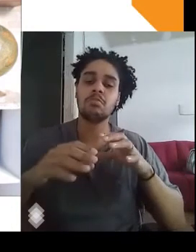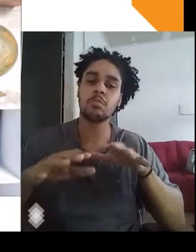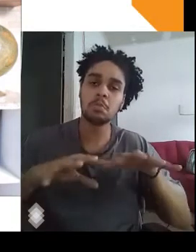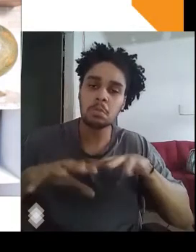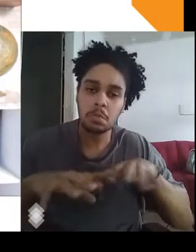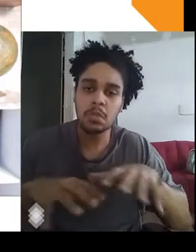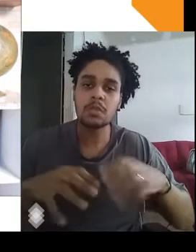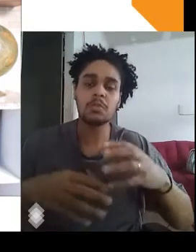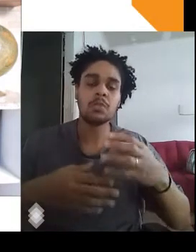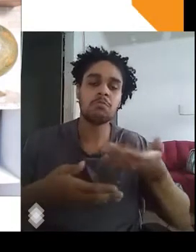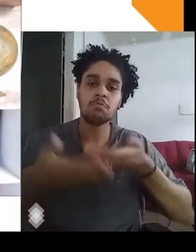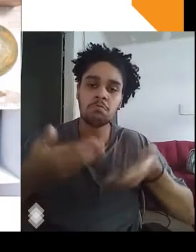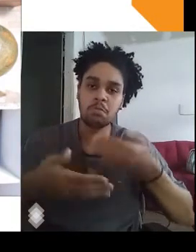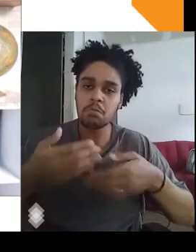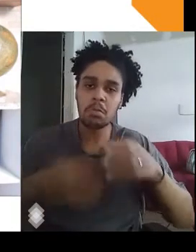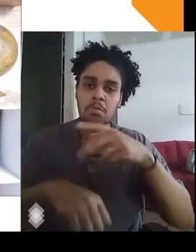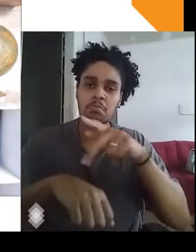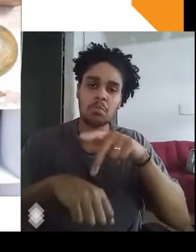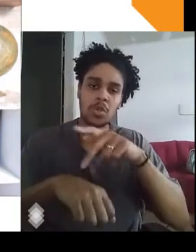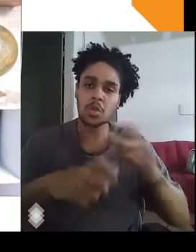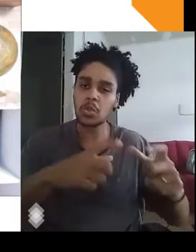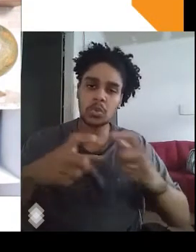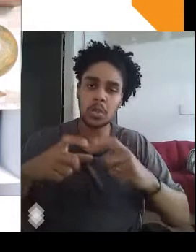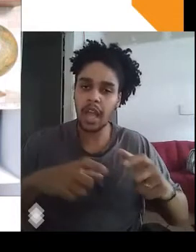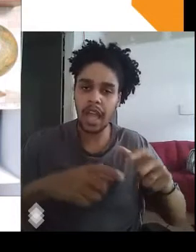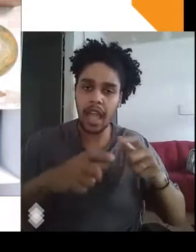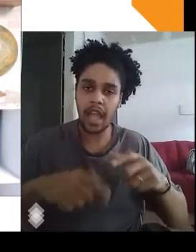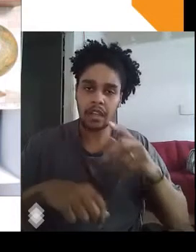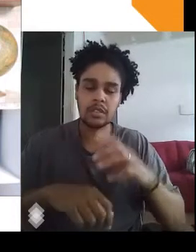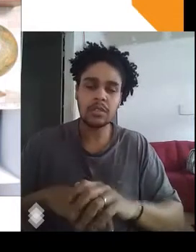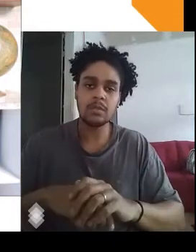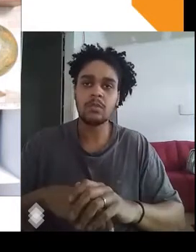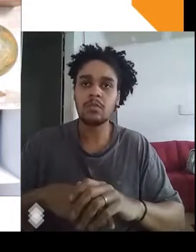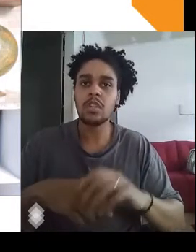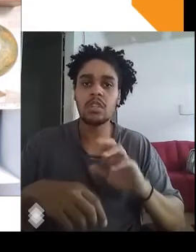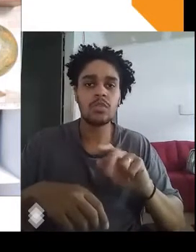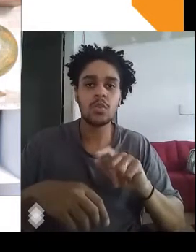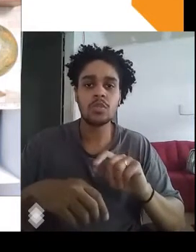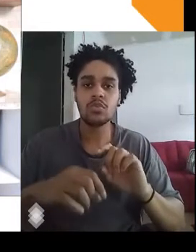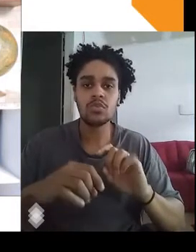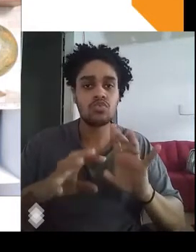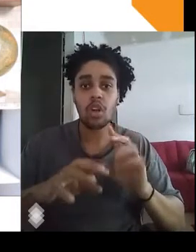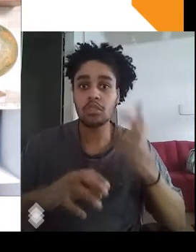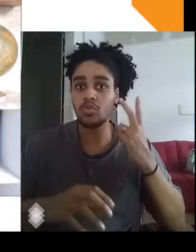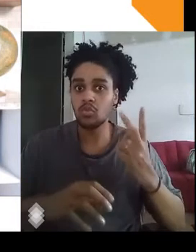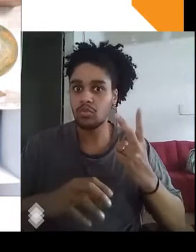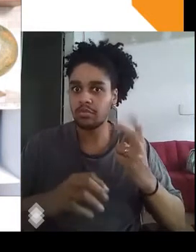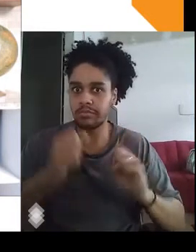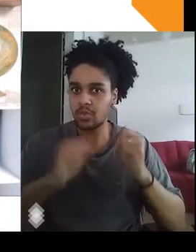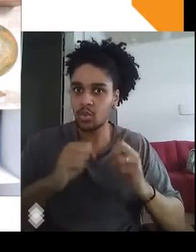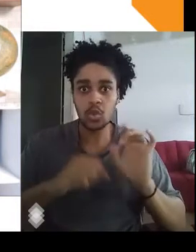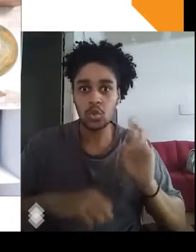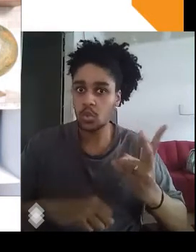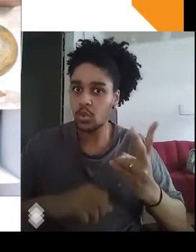e articulam, né, espaços, lugares, países, povos. E aí, e não é somente essas